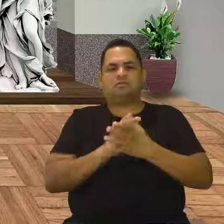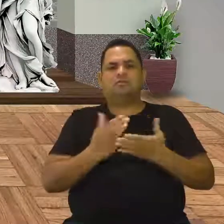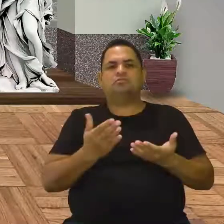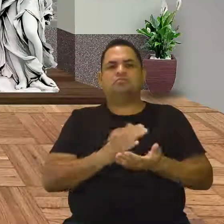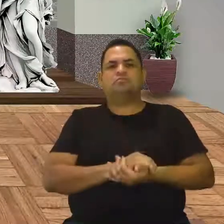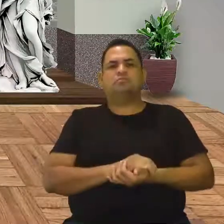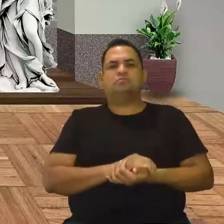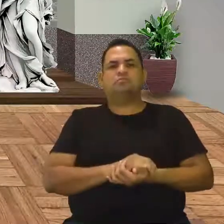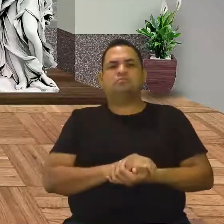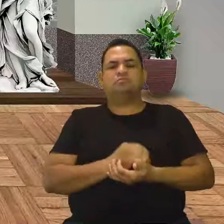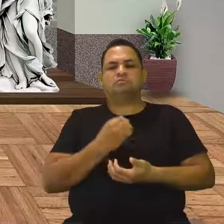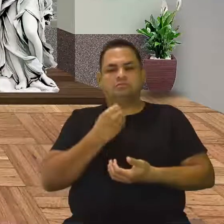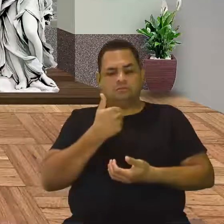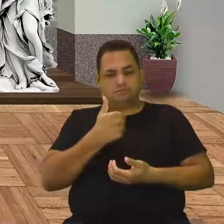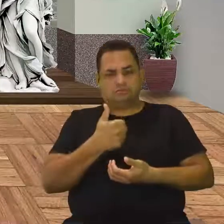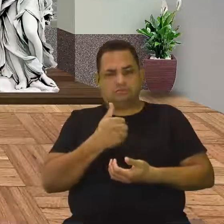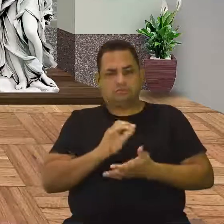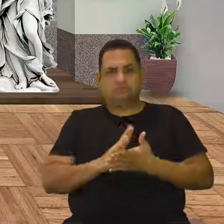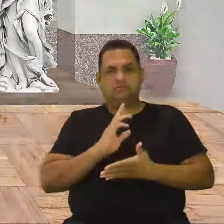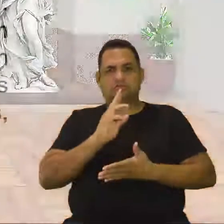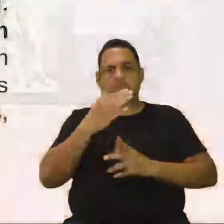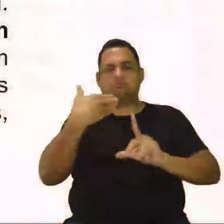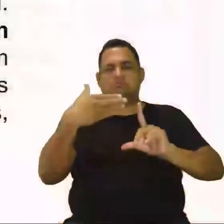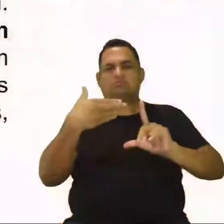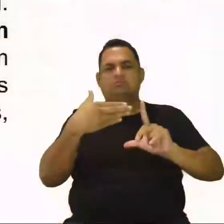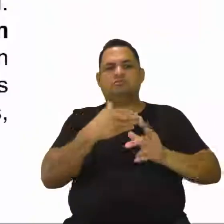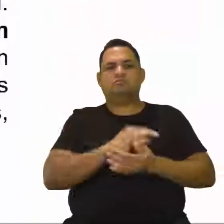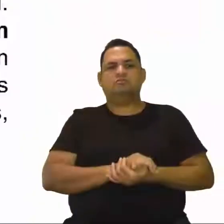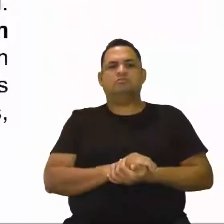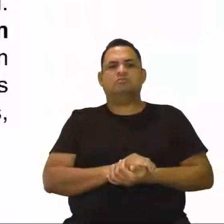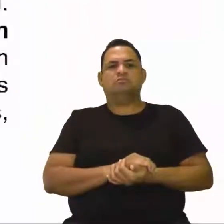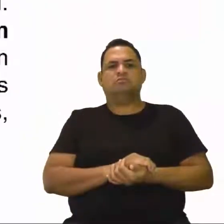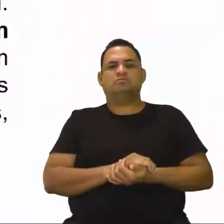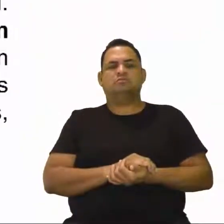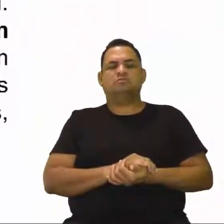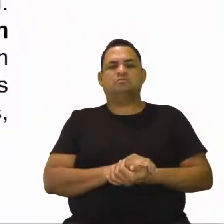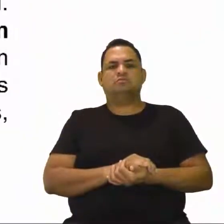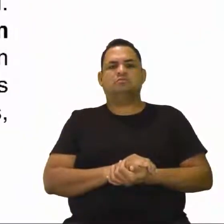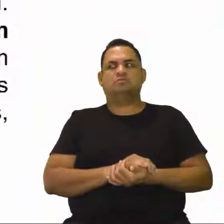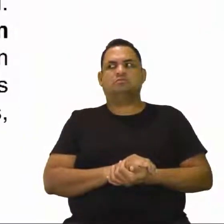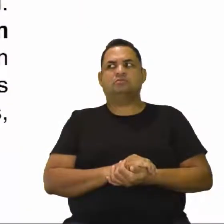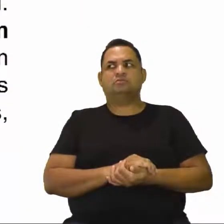etc. Beleza? Siga no quadro, olha lá. Continuando,